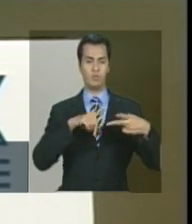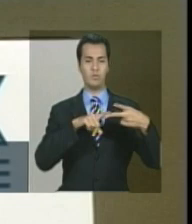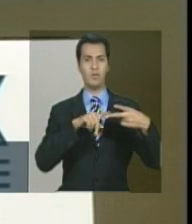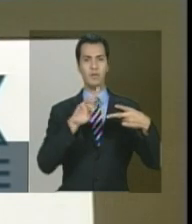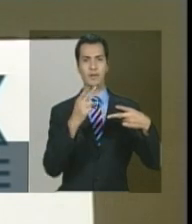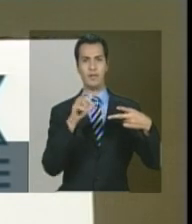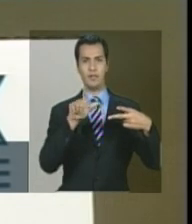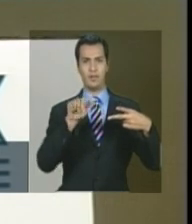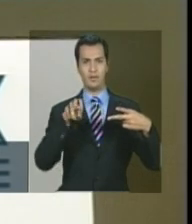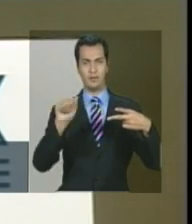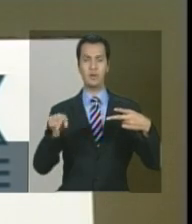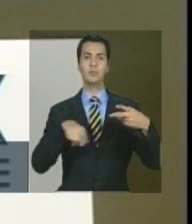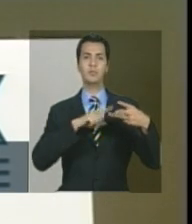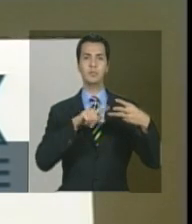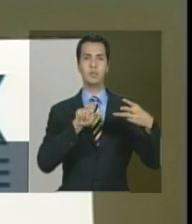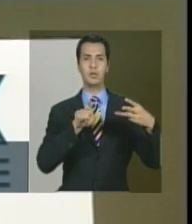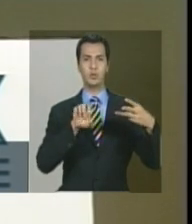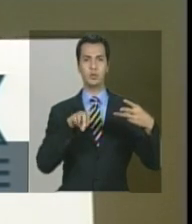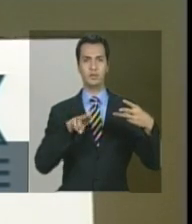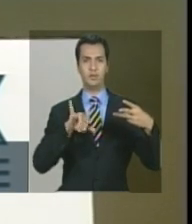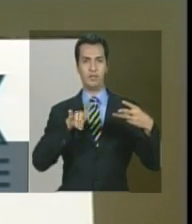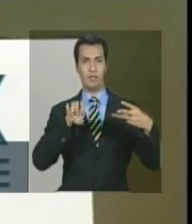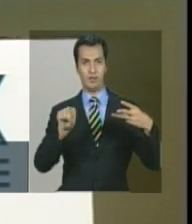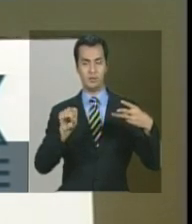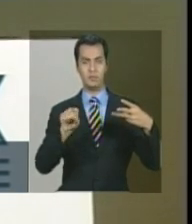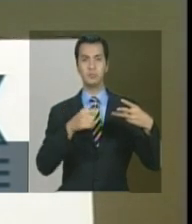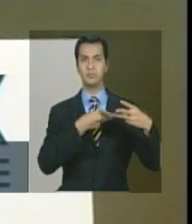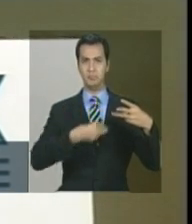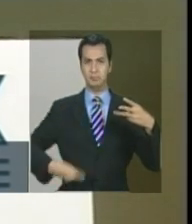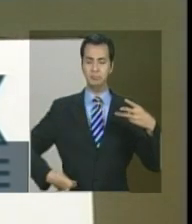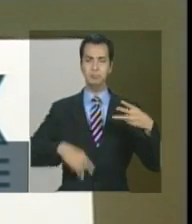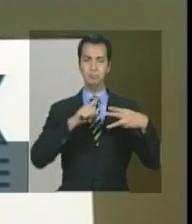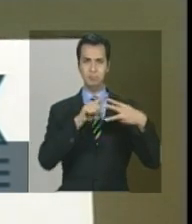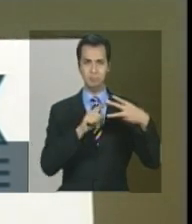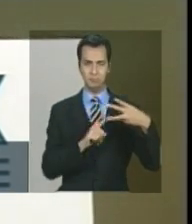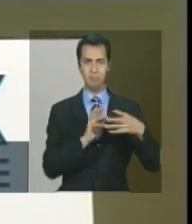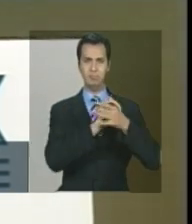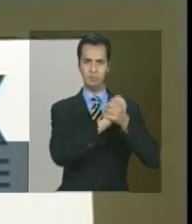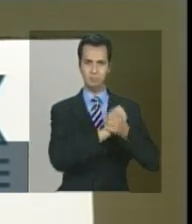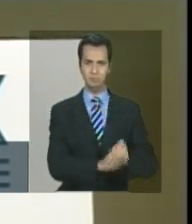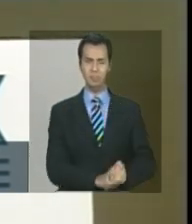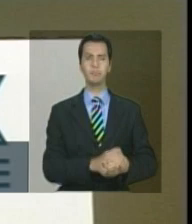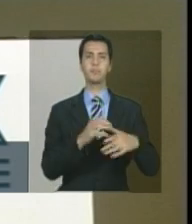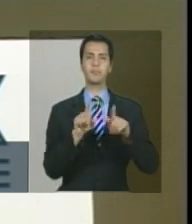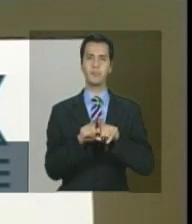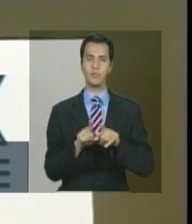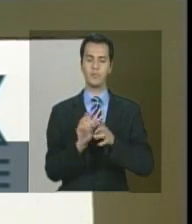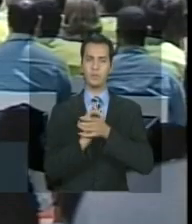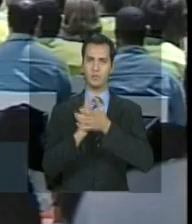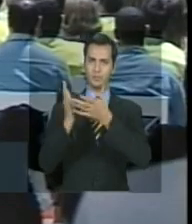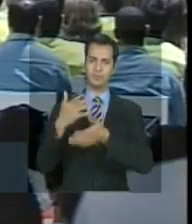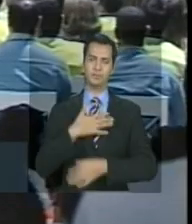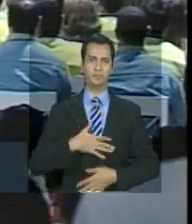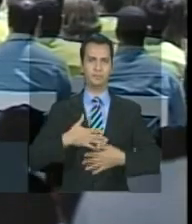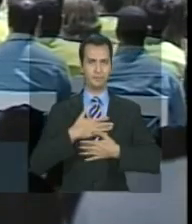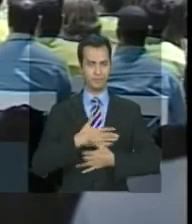Social, o Leônidas Cristino, da Secretaria de Portos. Queria cumprimentar o meu